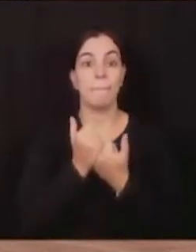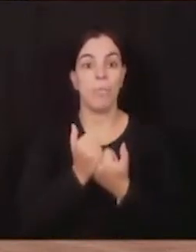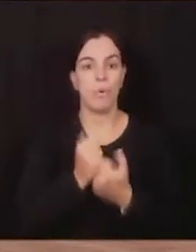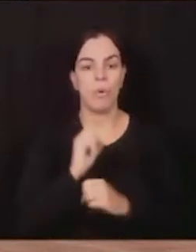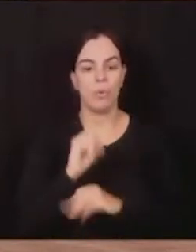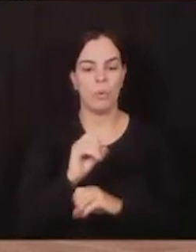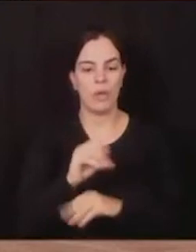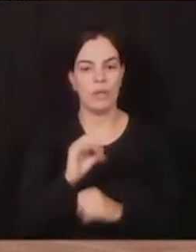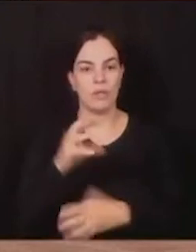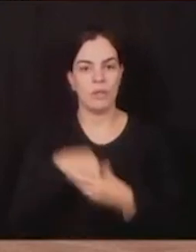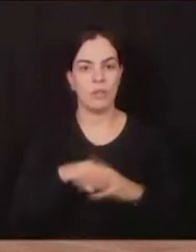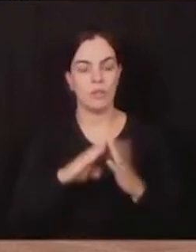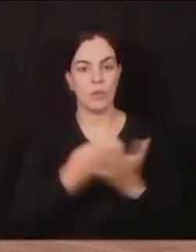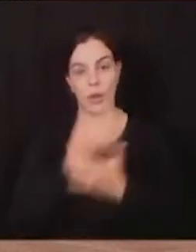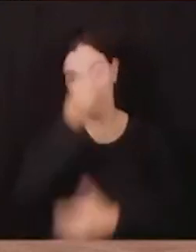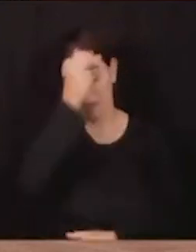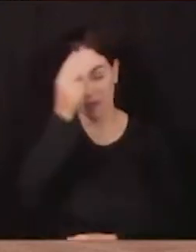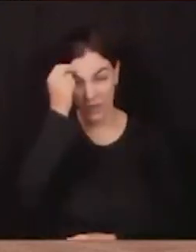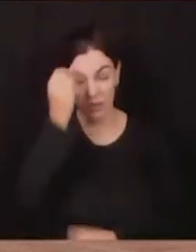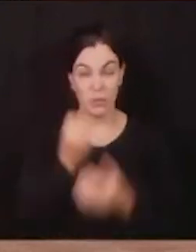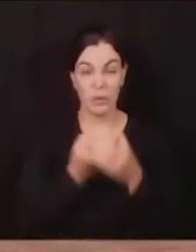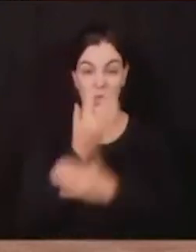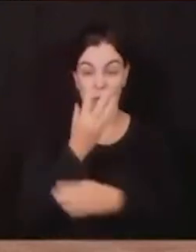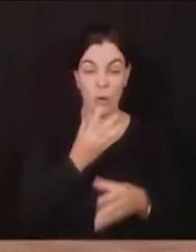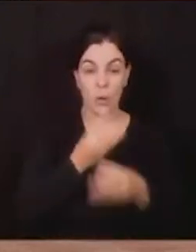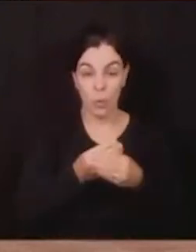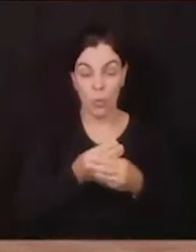sabem, lançou um concurso, um chamamento